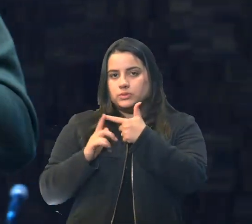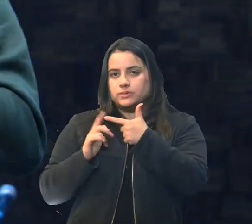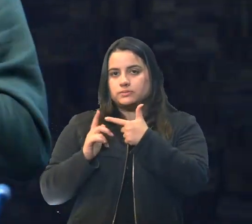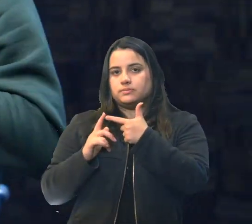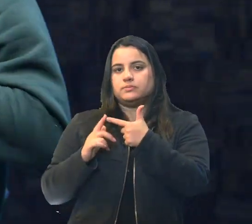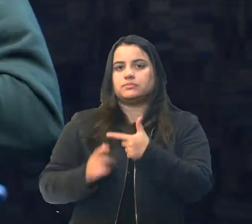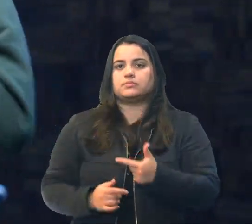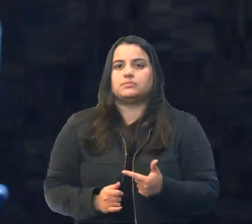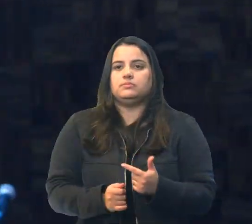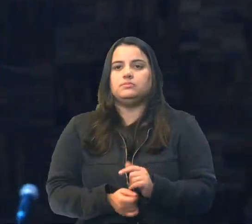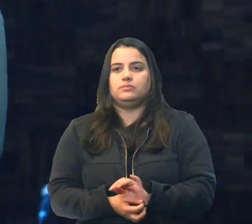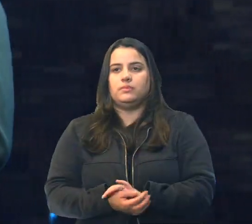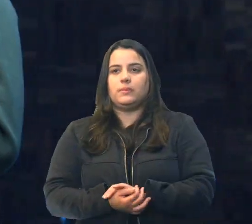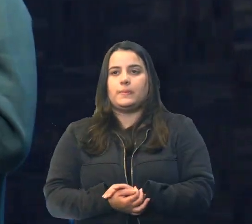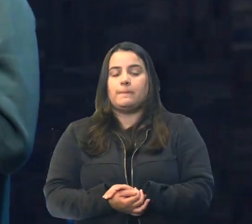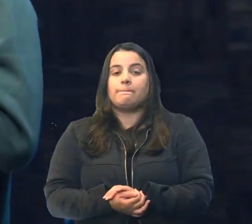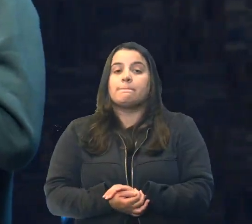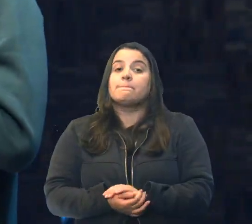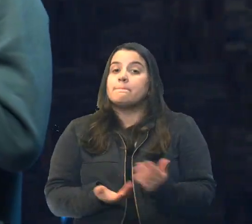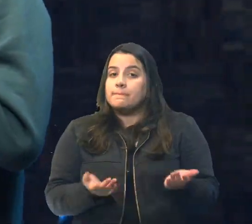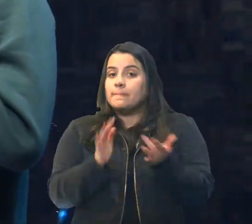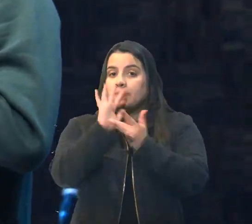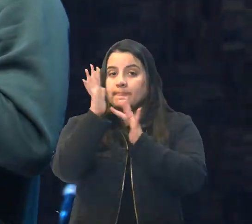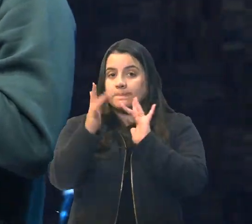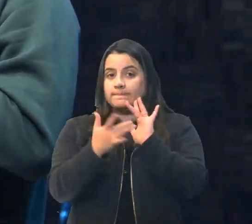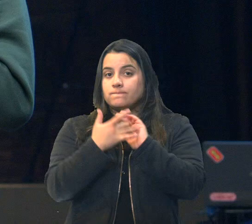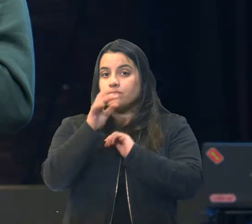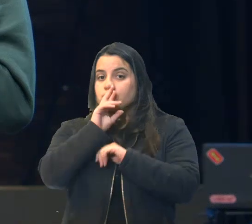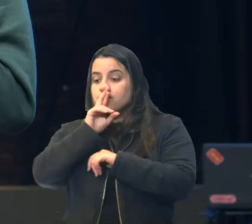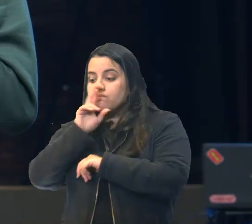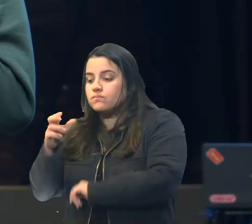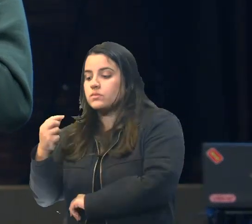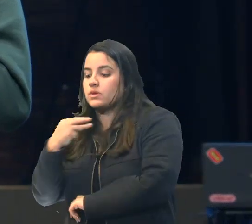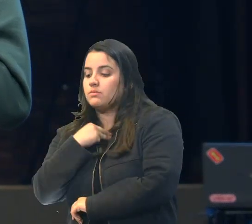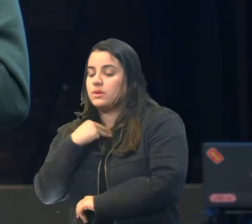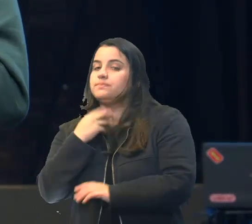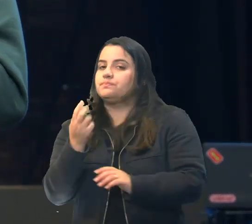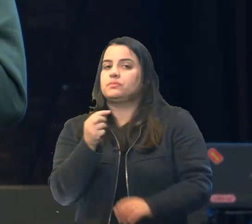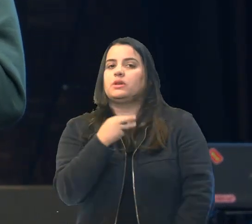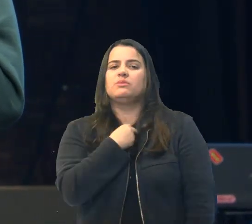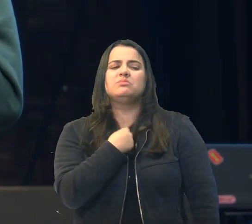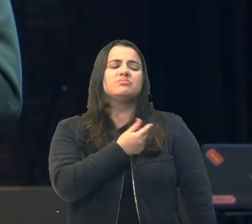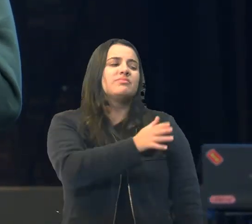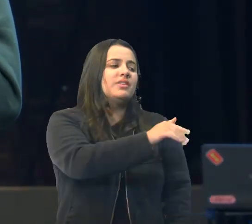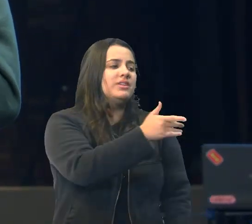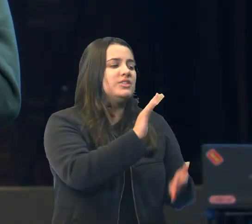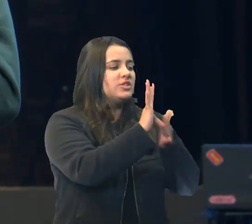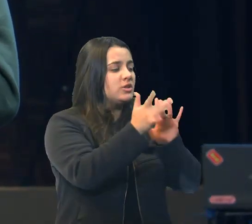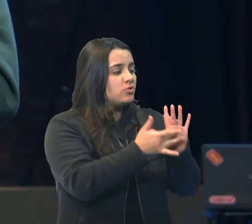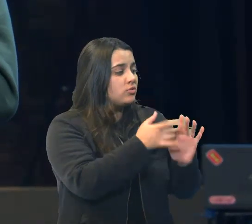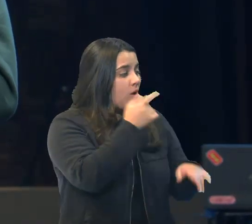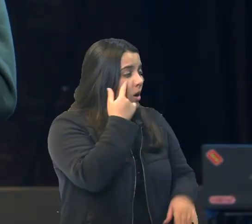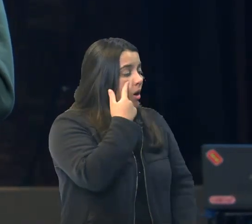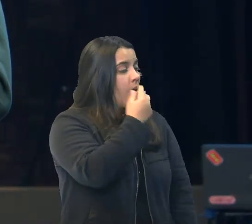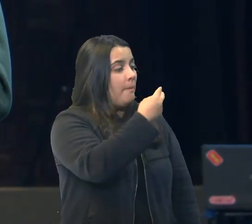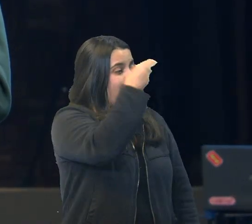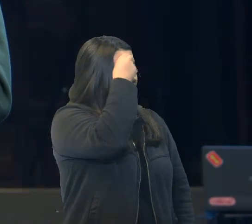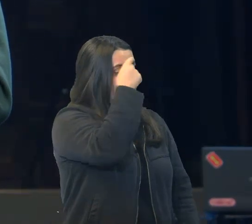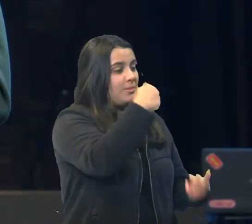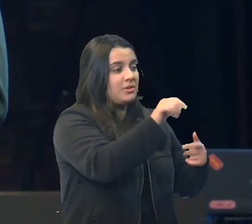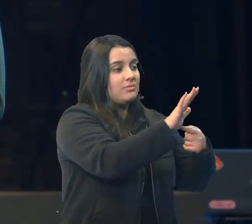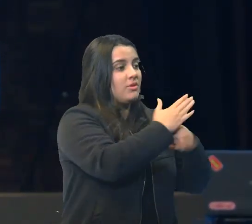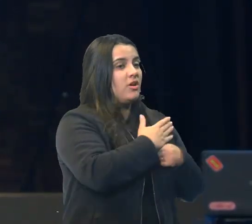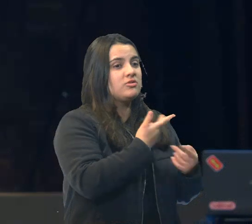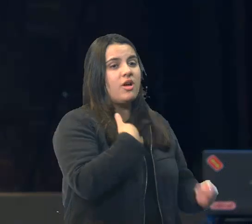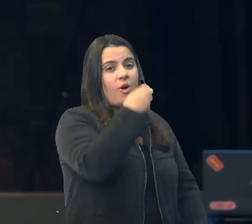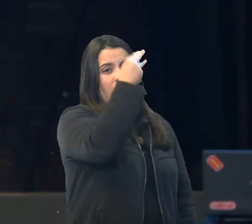quando ele responde para Marta. Marta fala, Jesus, você não vai chamar ela para me ajudar? A Maria é